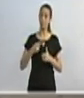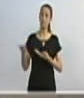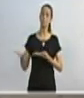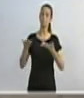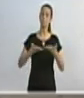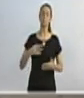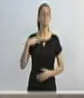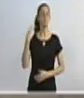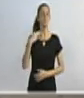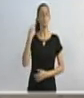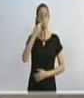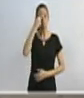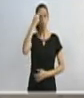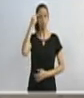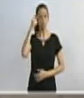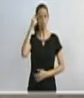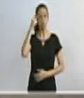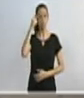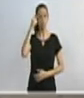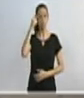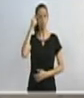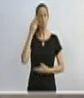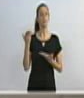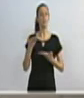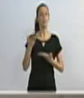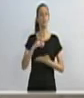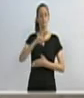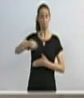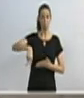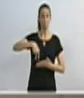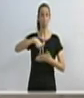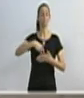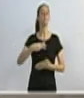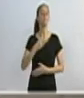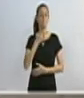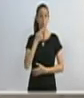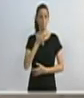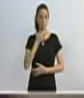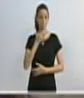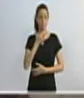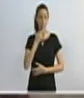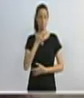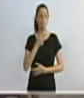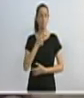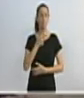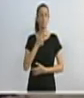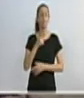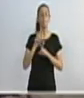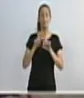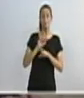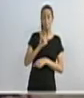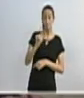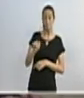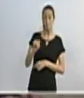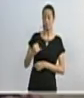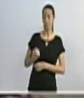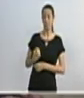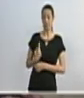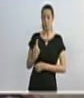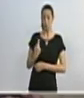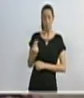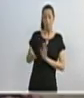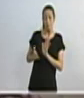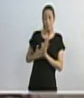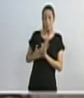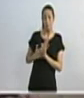vereador Ito para que faça uso da palavra. Lembrando, vereador Ito, que nós não somos proponentes, então nós temos